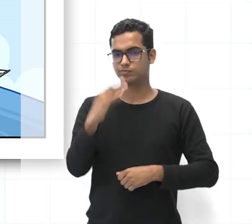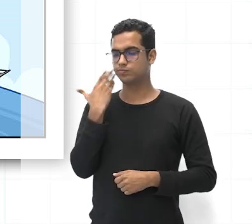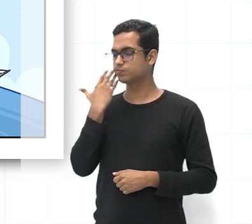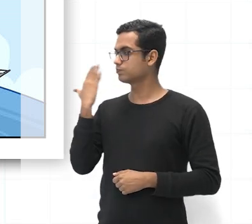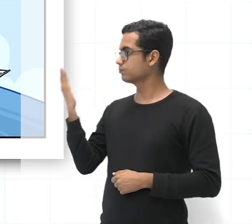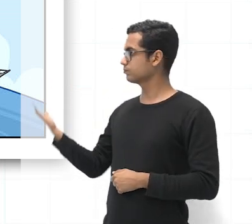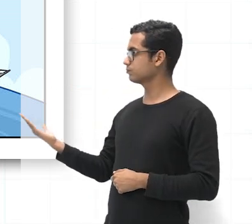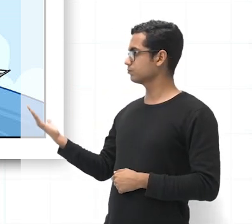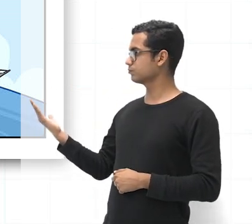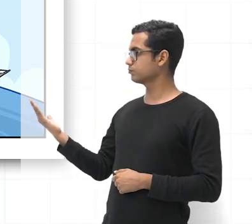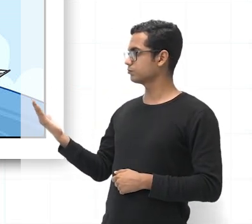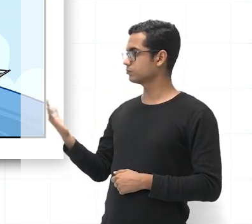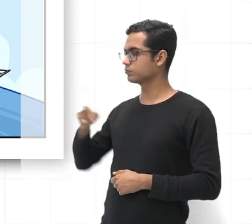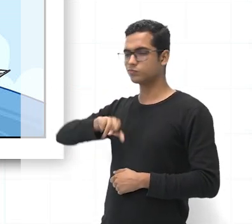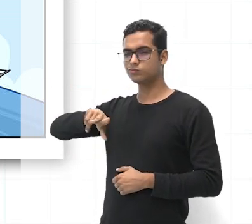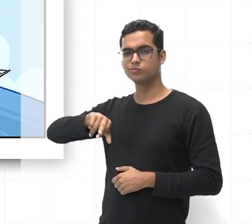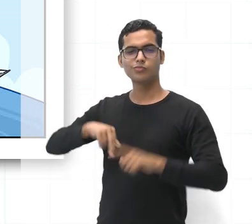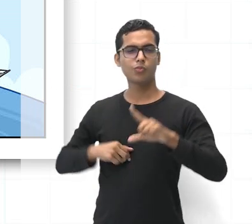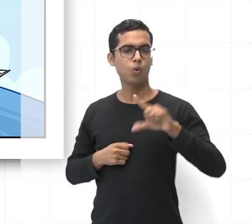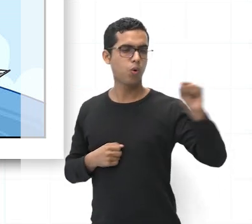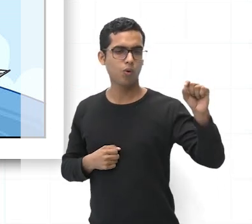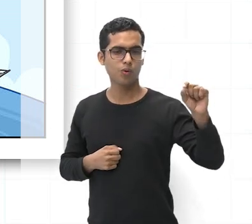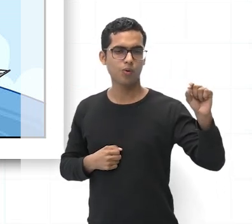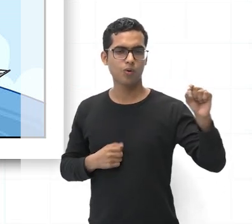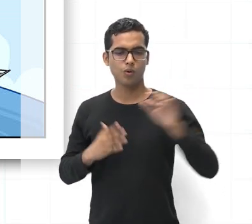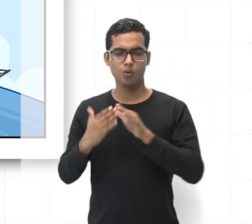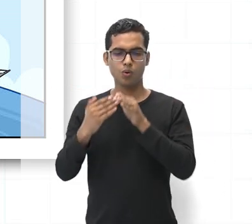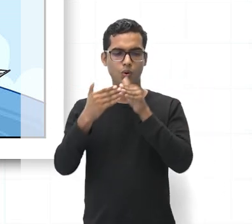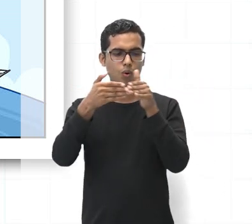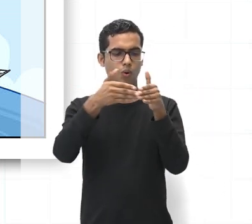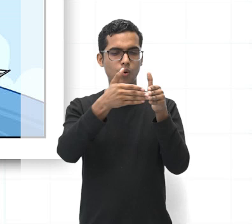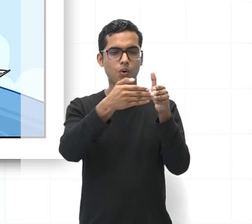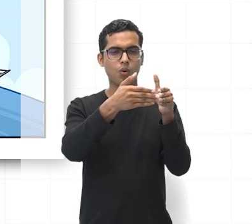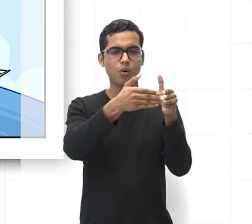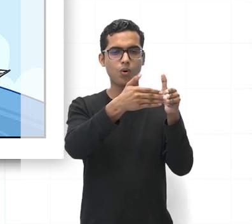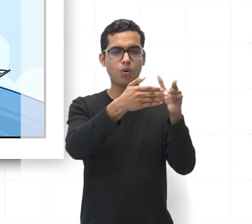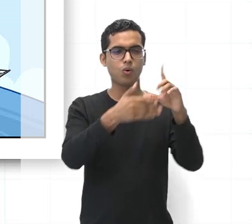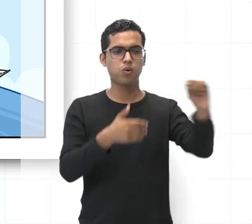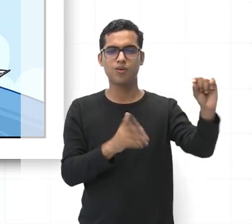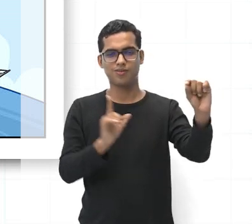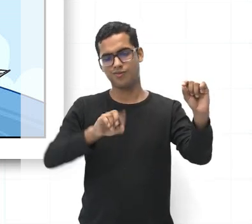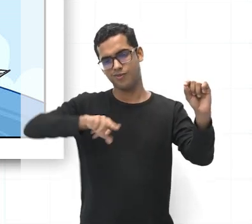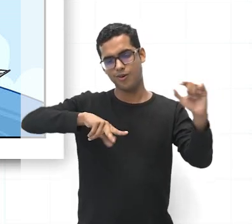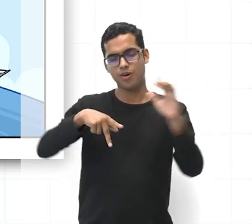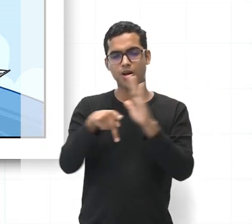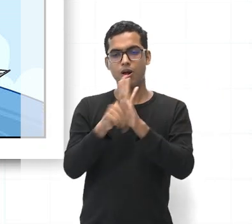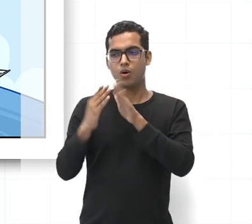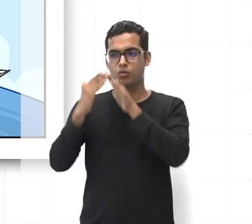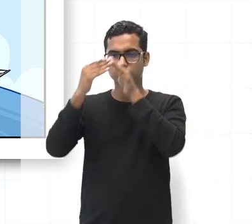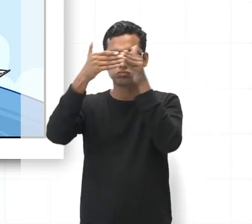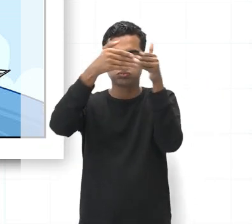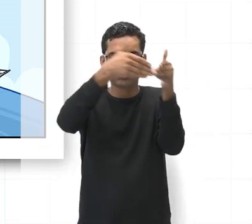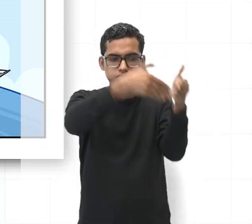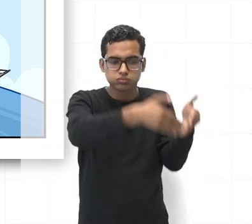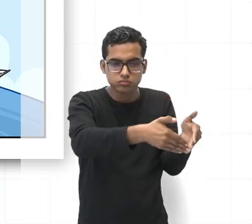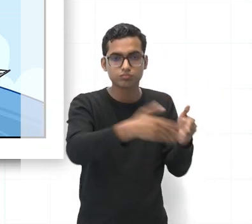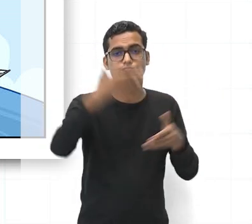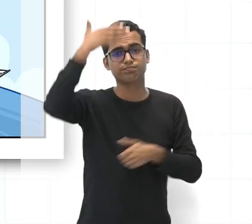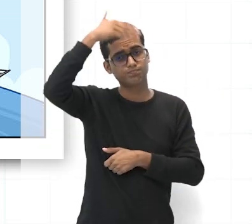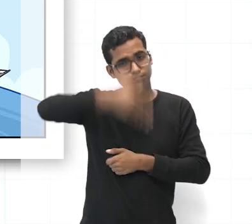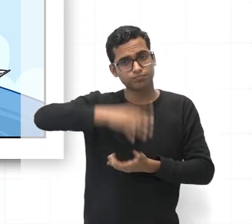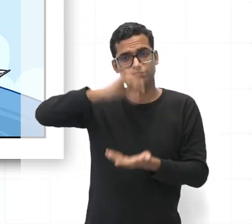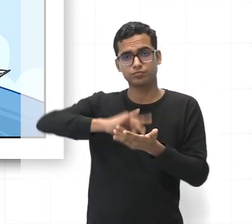não desaparecendo, certo? Então, essa é uma das formas de nós